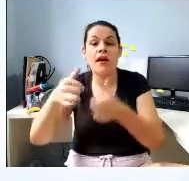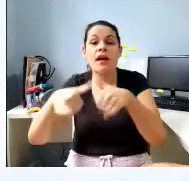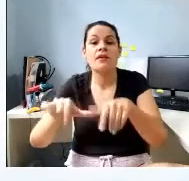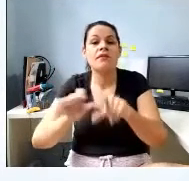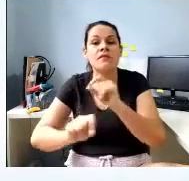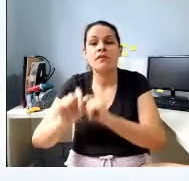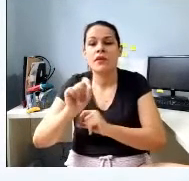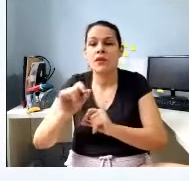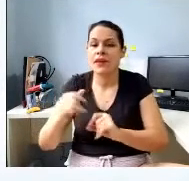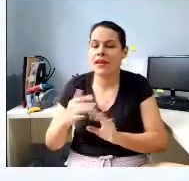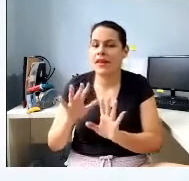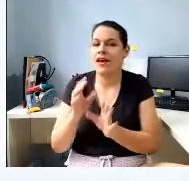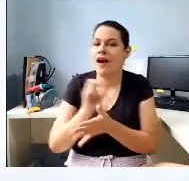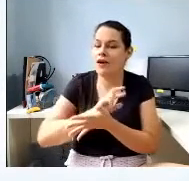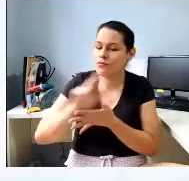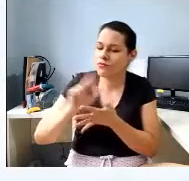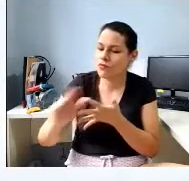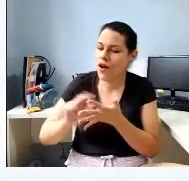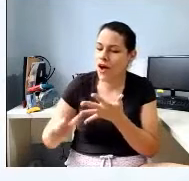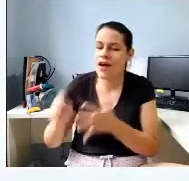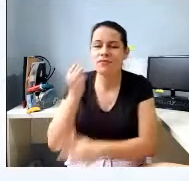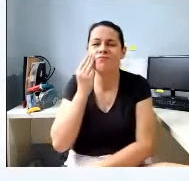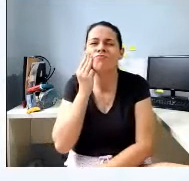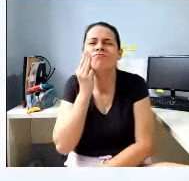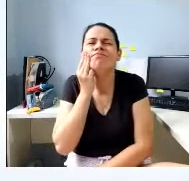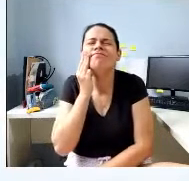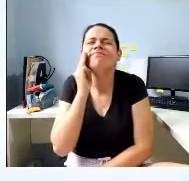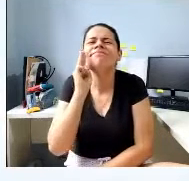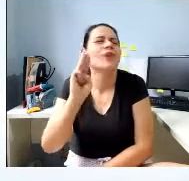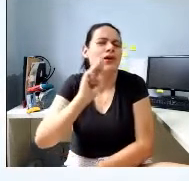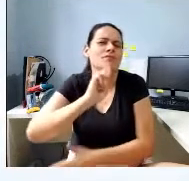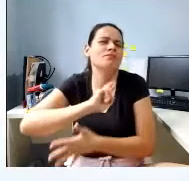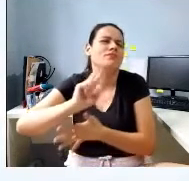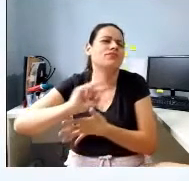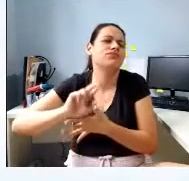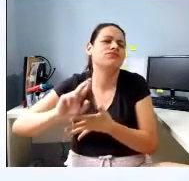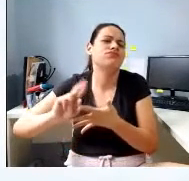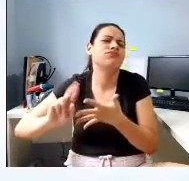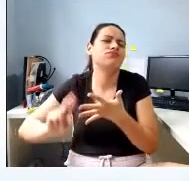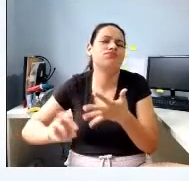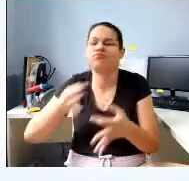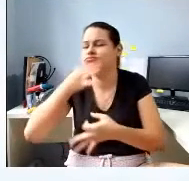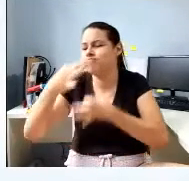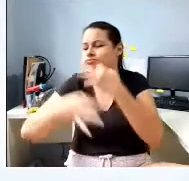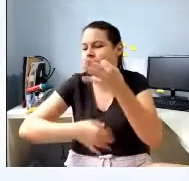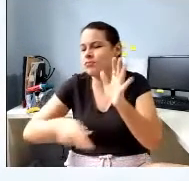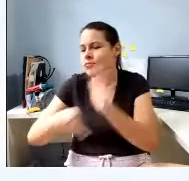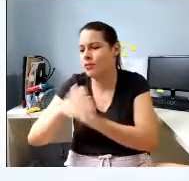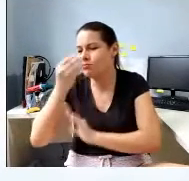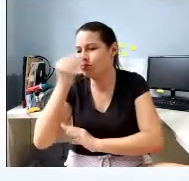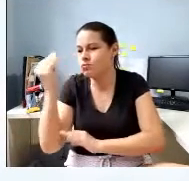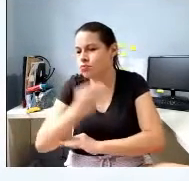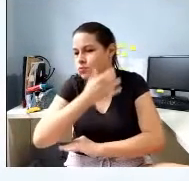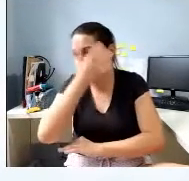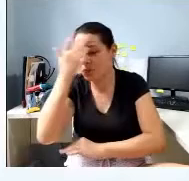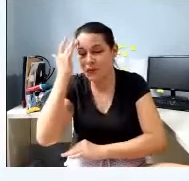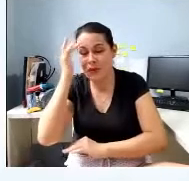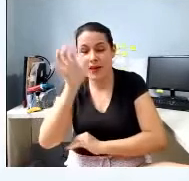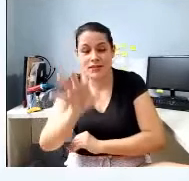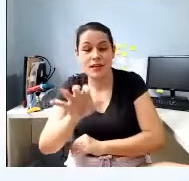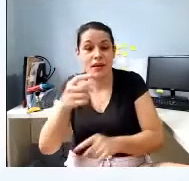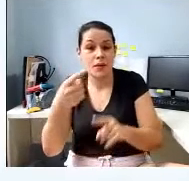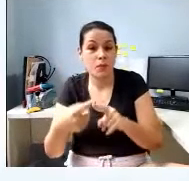restar as milhares de razões que ele puder dispensar para esse pessoal, porque